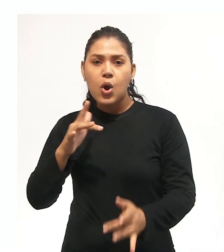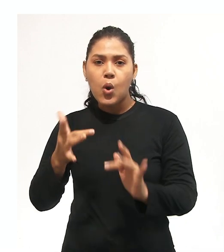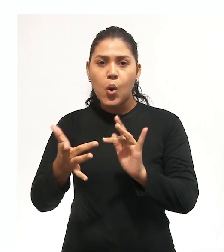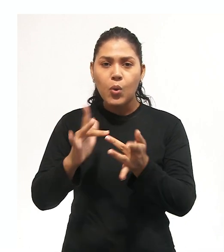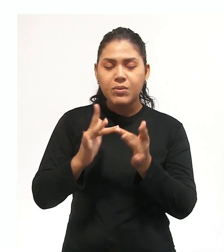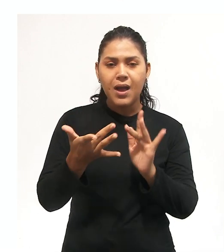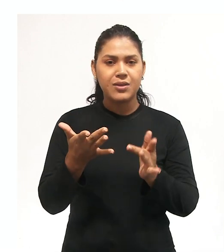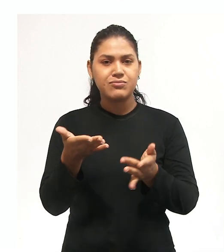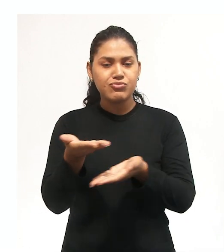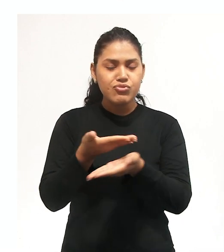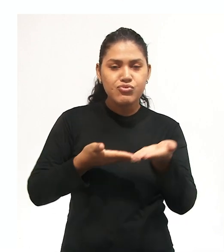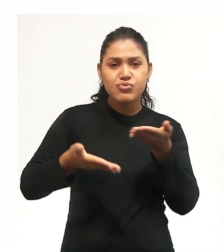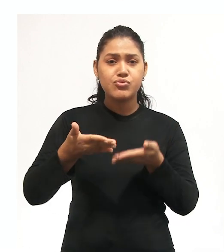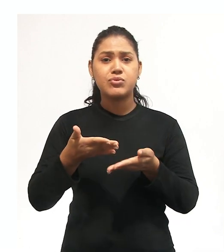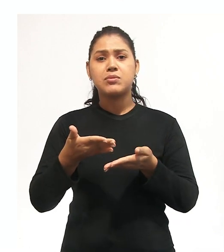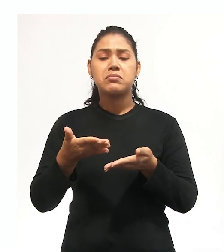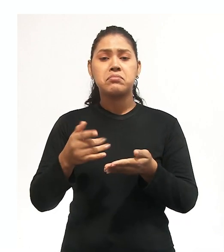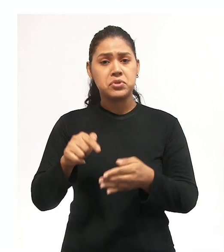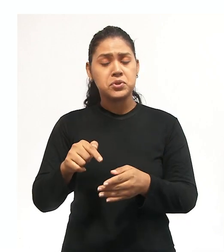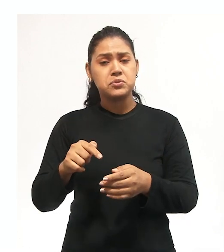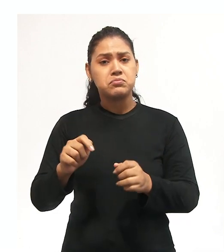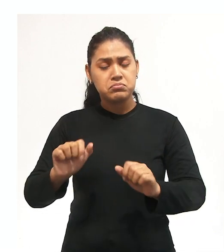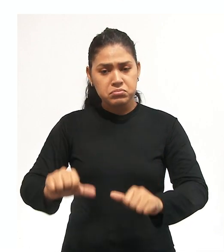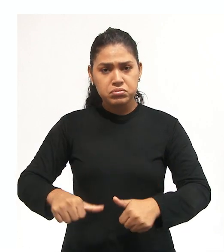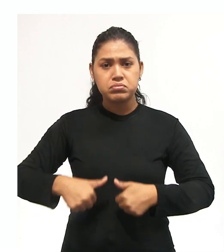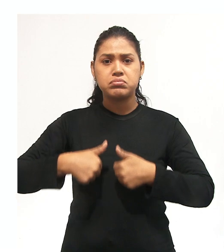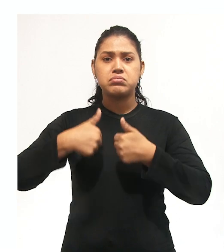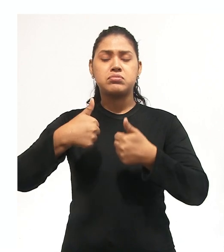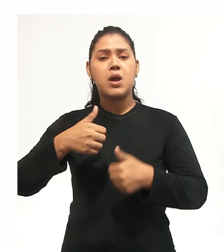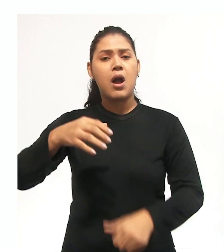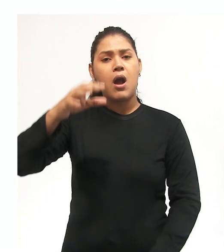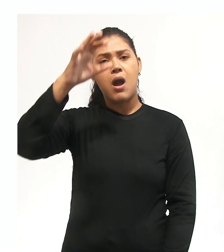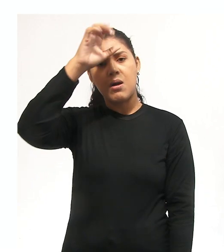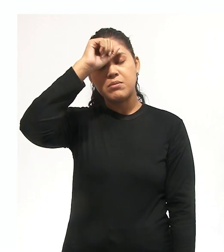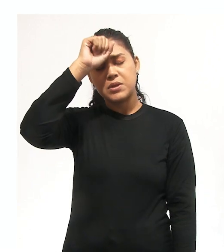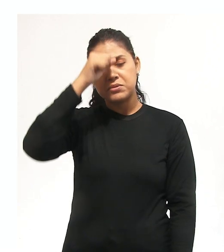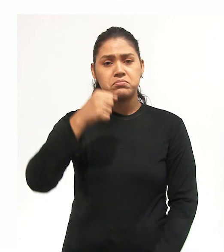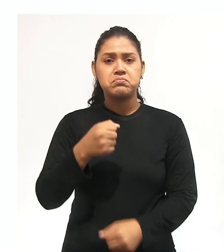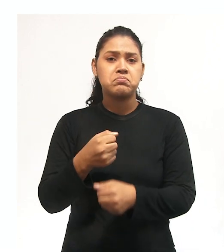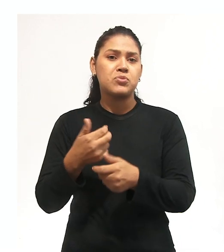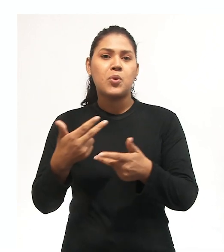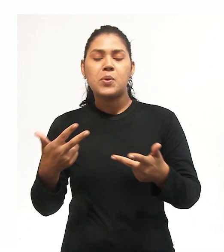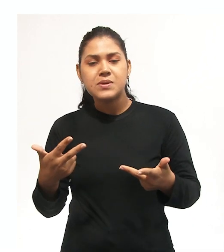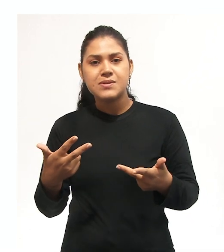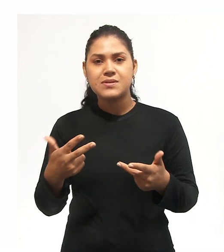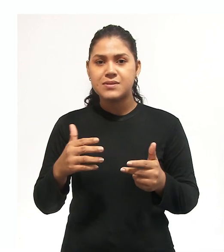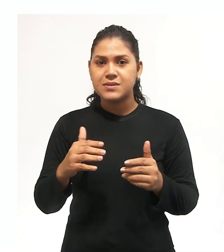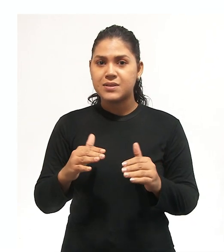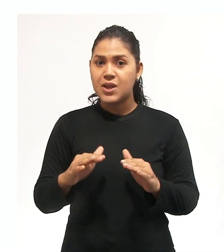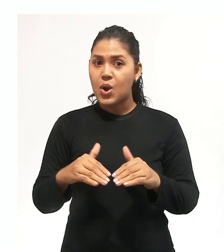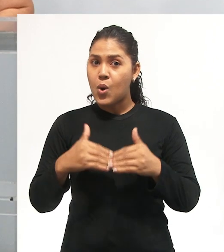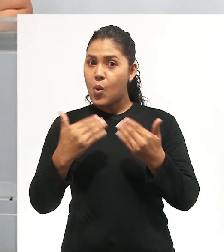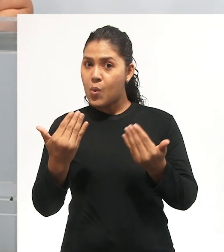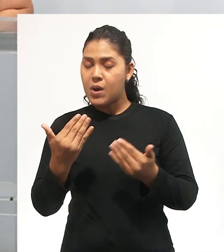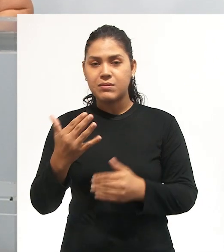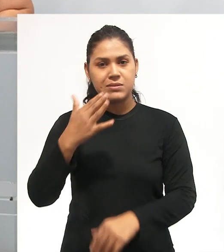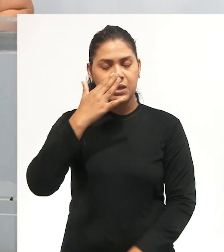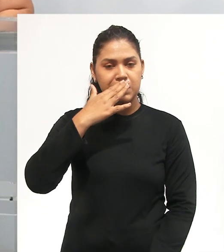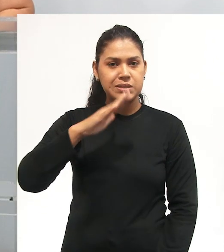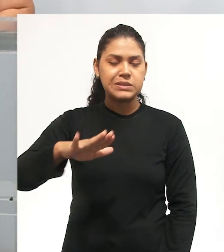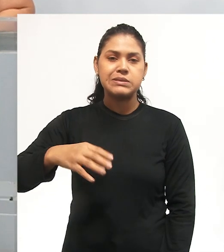à nossa volta, tem coisas acontecendo que também nos fazem aprender alguma coisa. Quando nós estamos numa